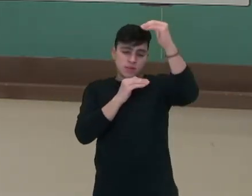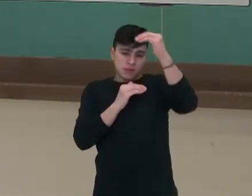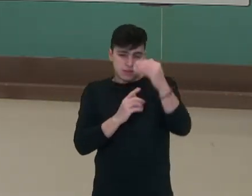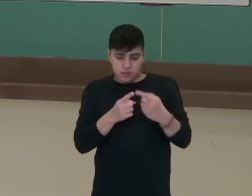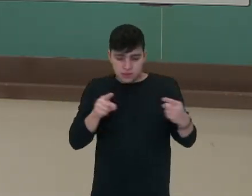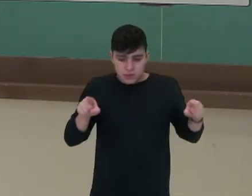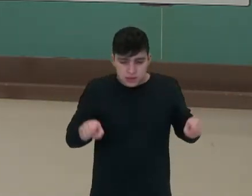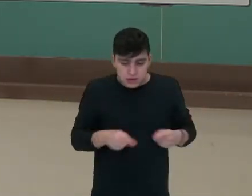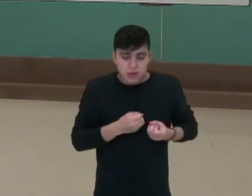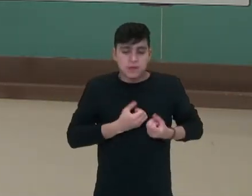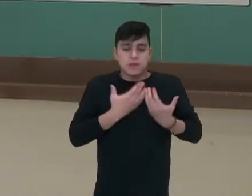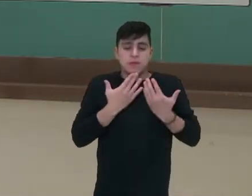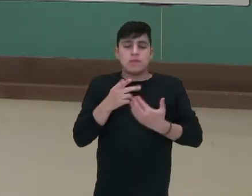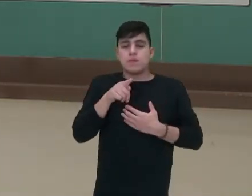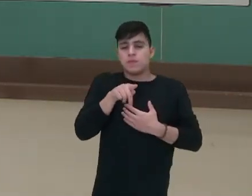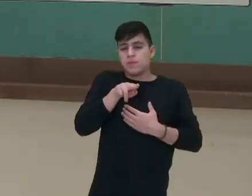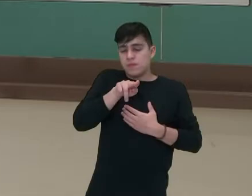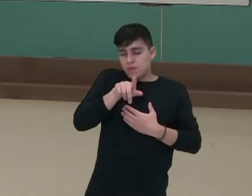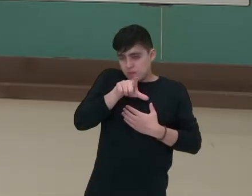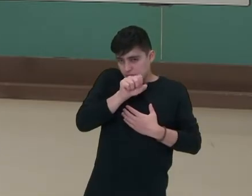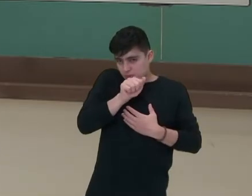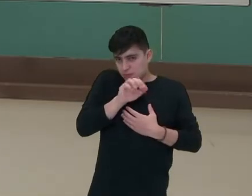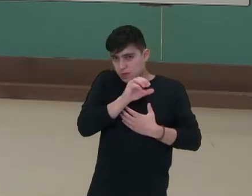A pulsação vai estar ali marcada.